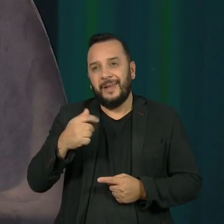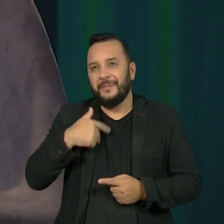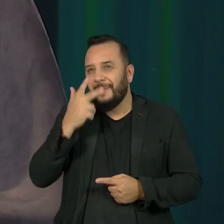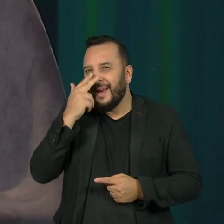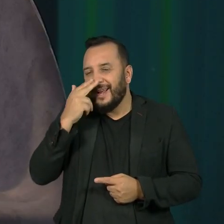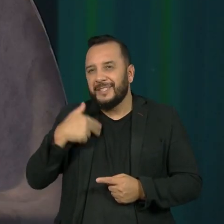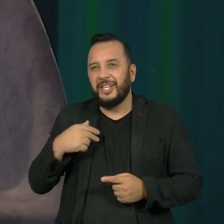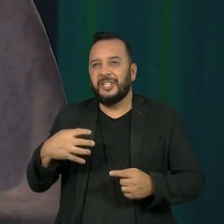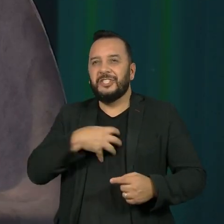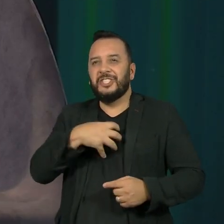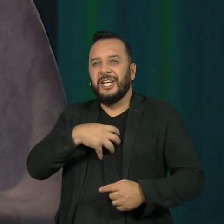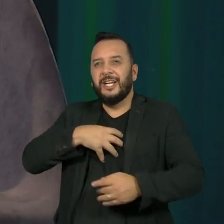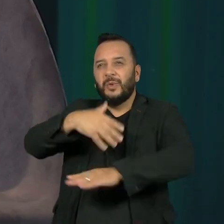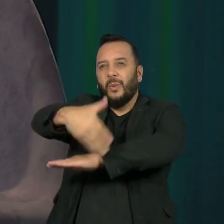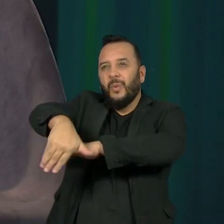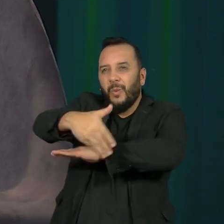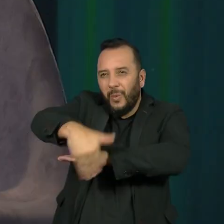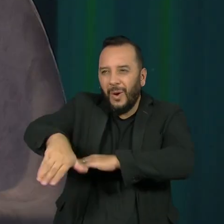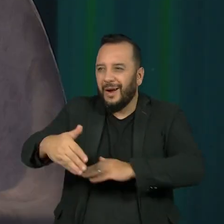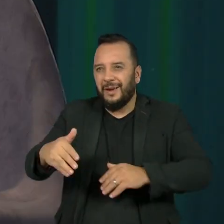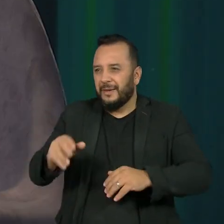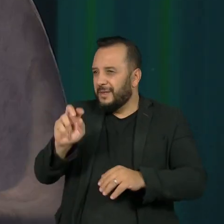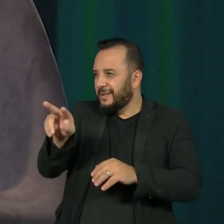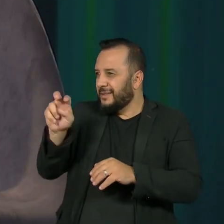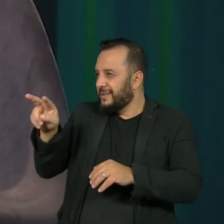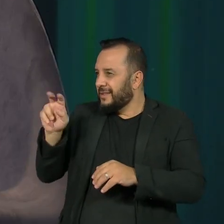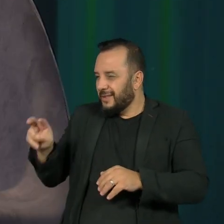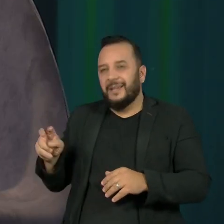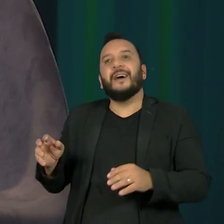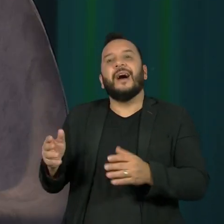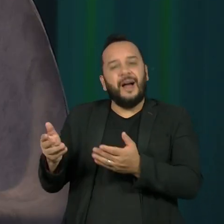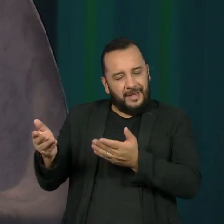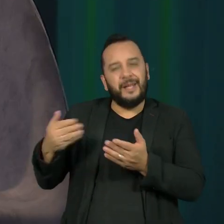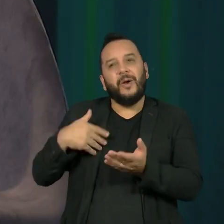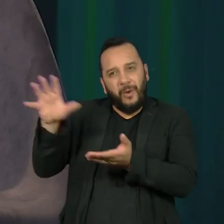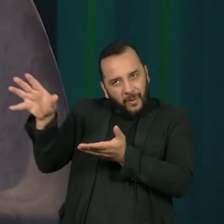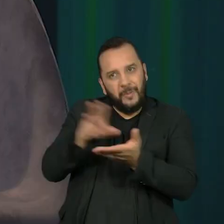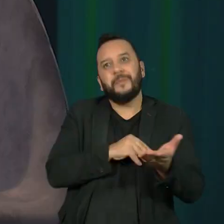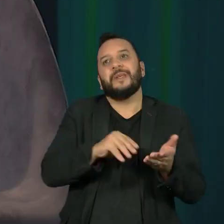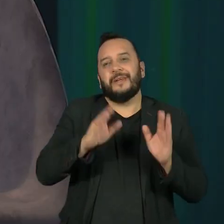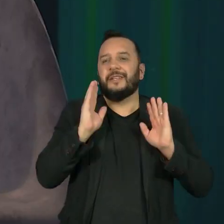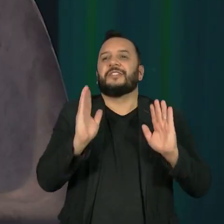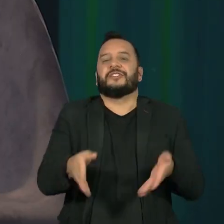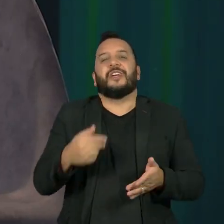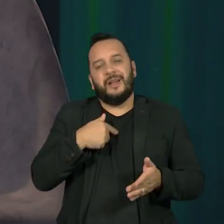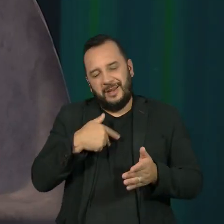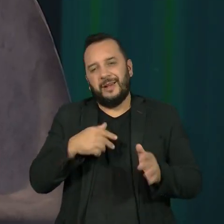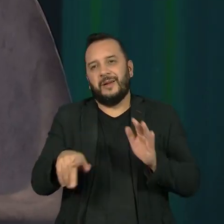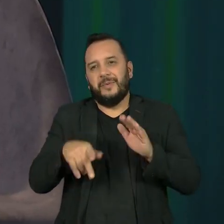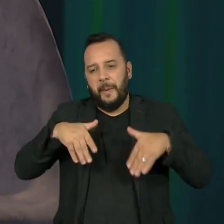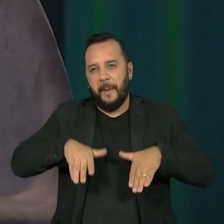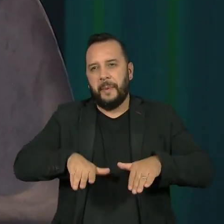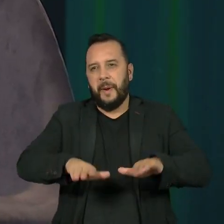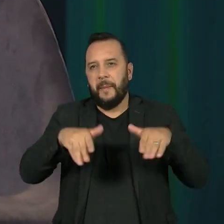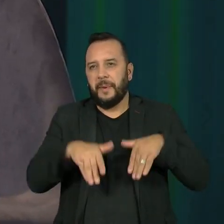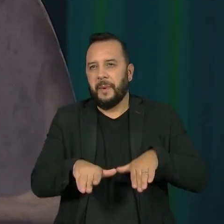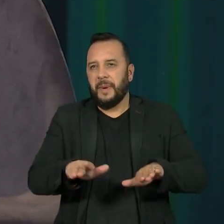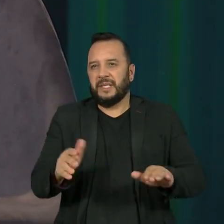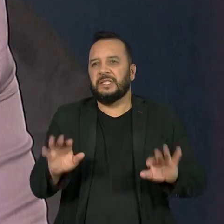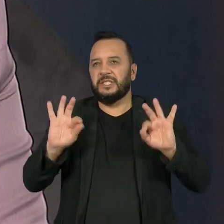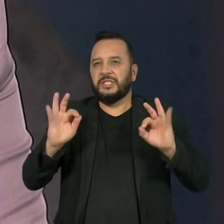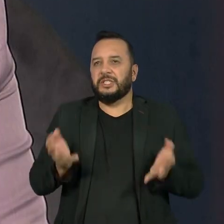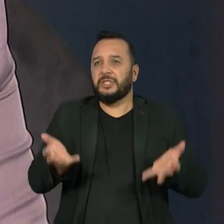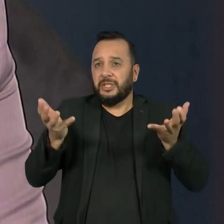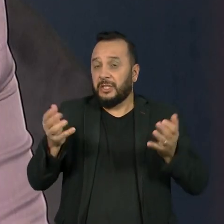por exemplo. Então, acho que é muito importante a gente perceber que não queremos repetir o que já está posto, queremos